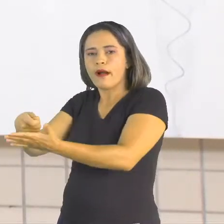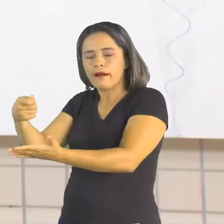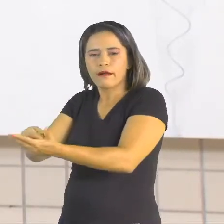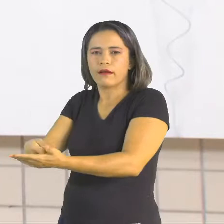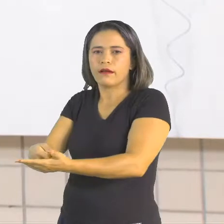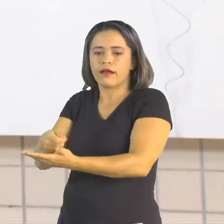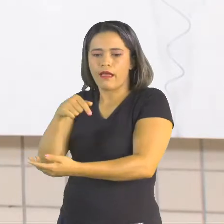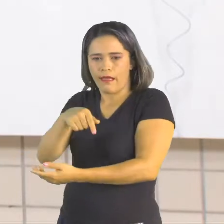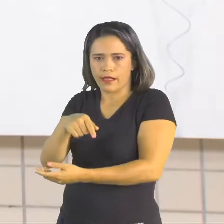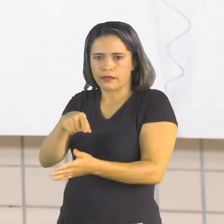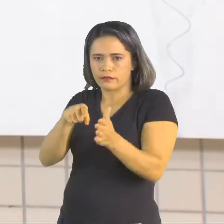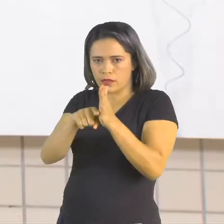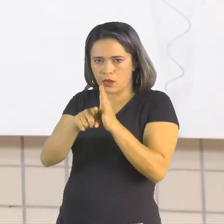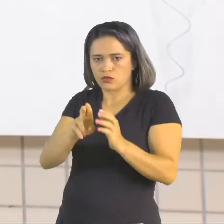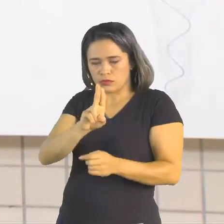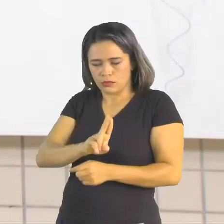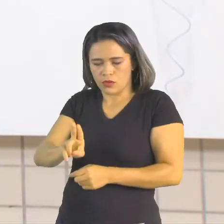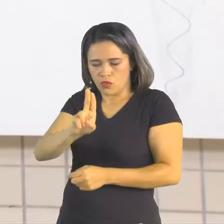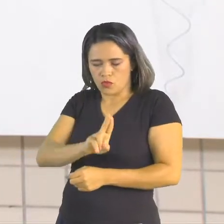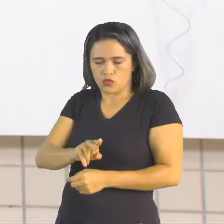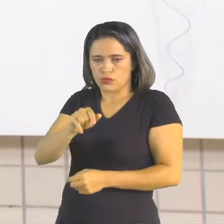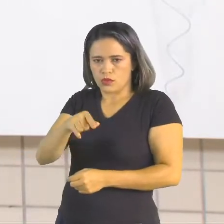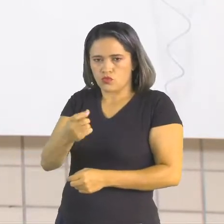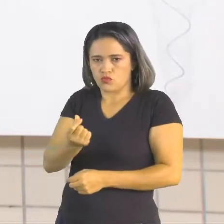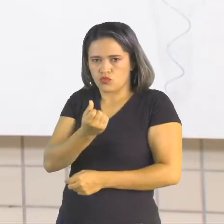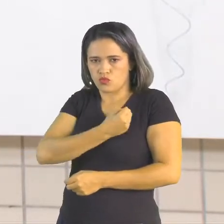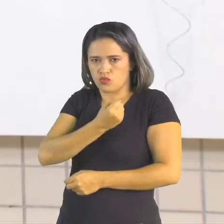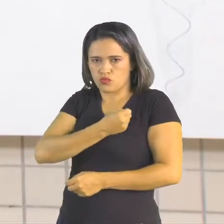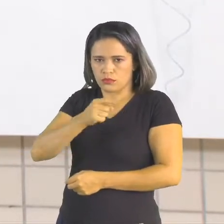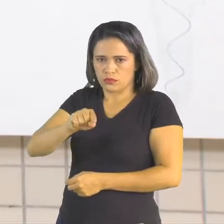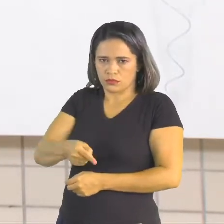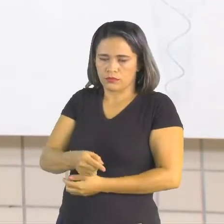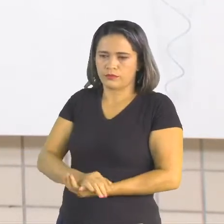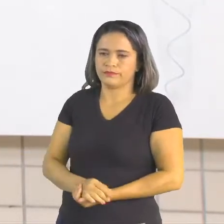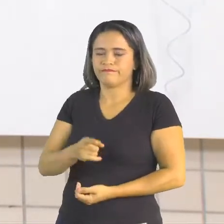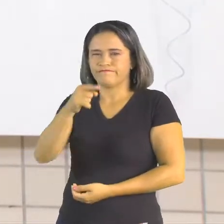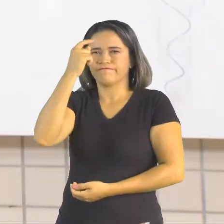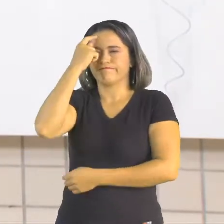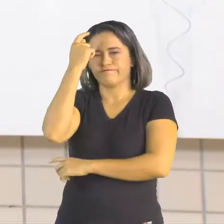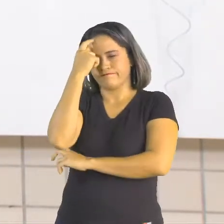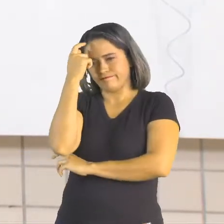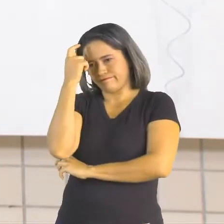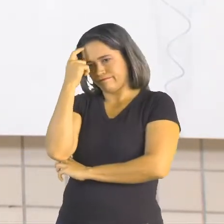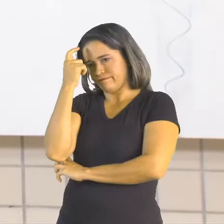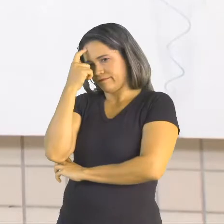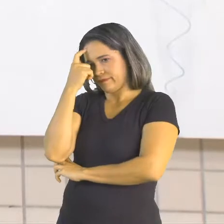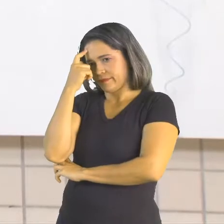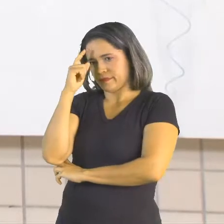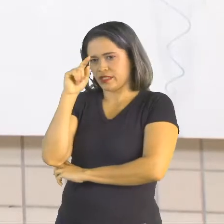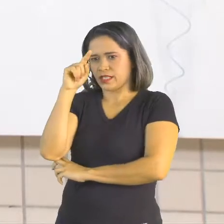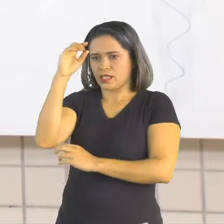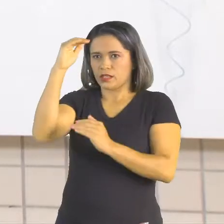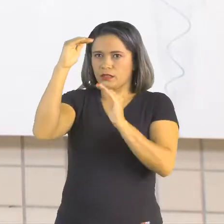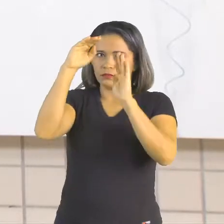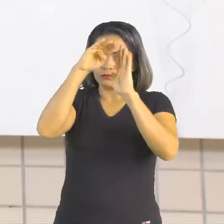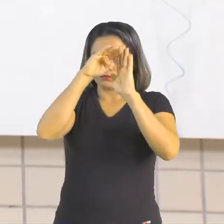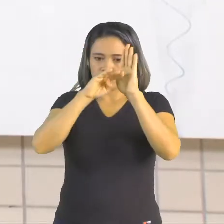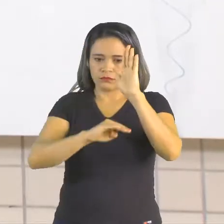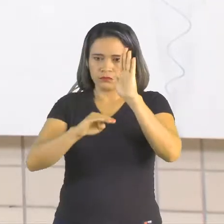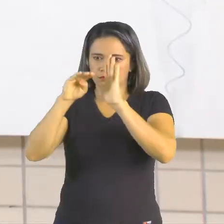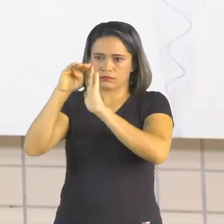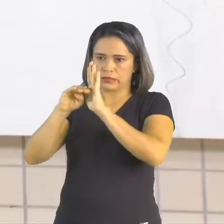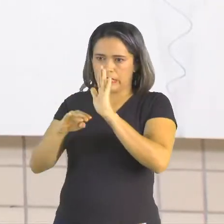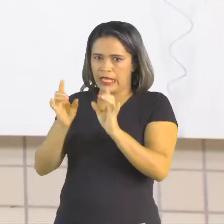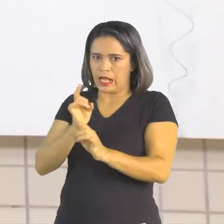normalmente envolvem números decimais. Por exemplo, você pode estar pensando que isso aqui que já está aqui no quadro, isso já pode estar te dando